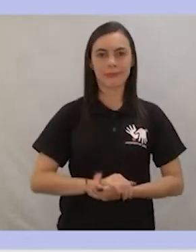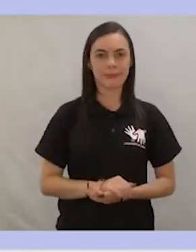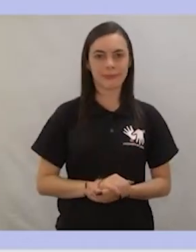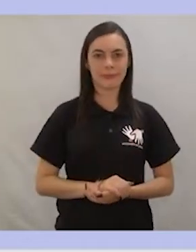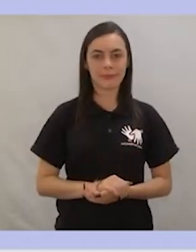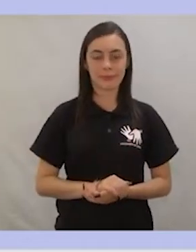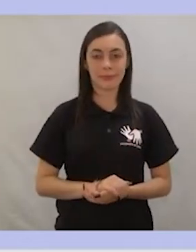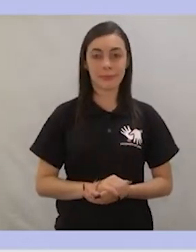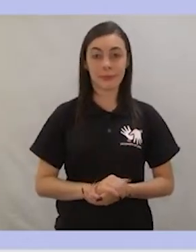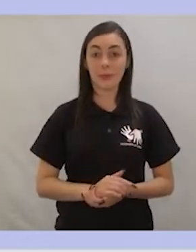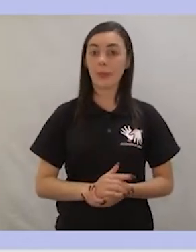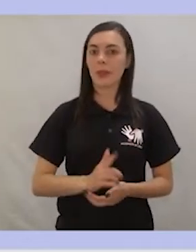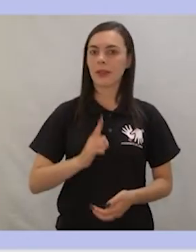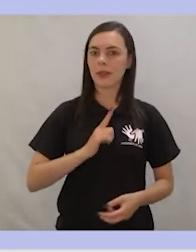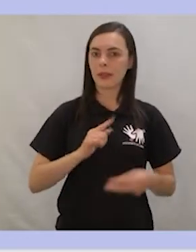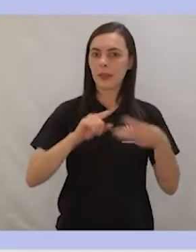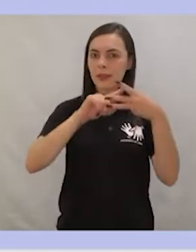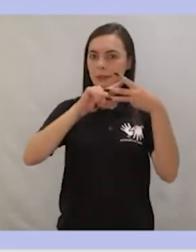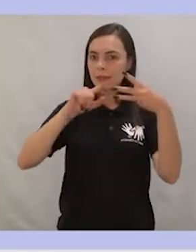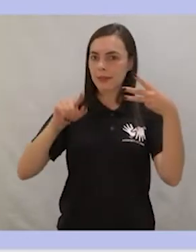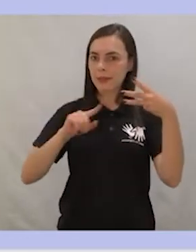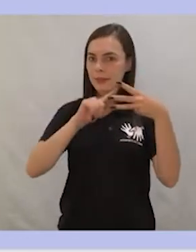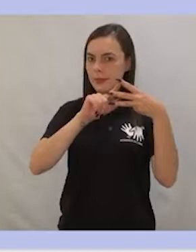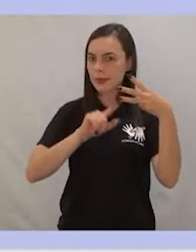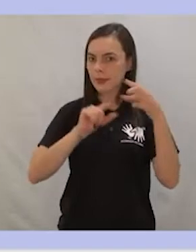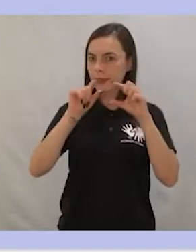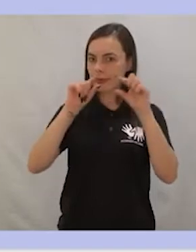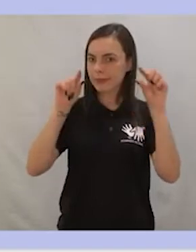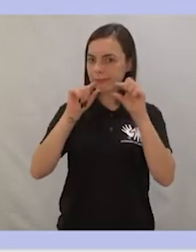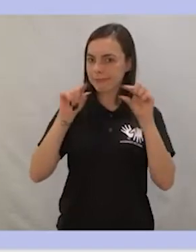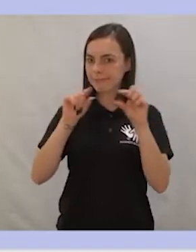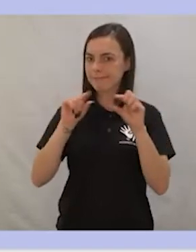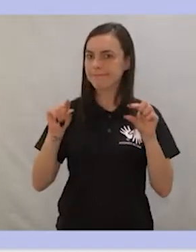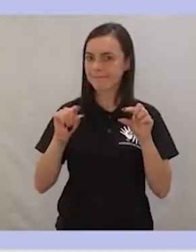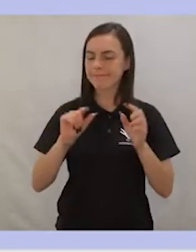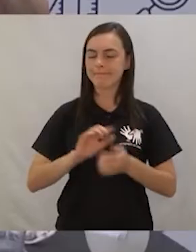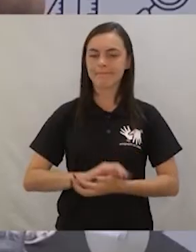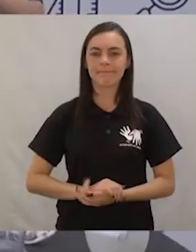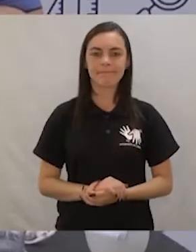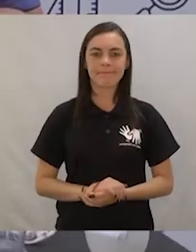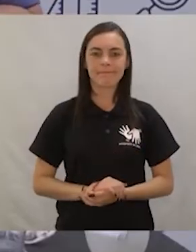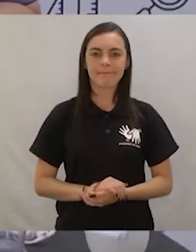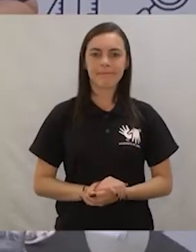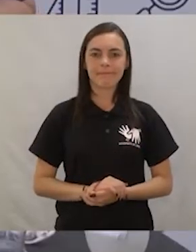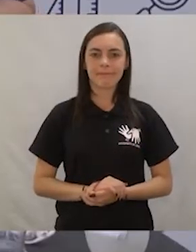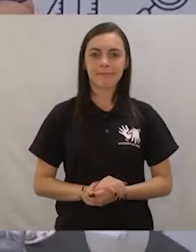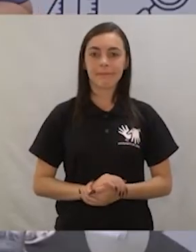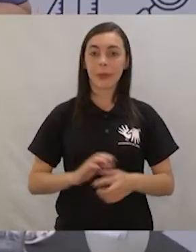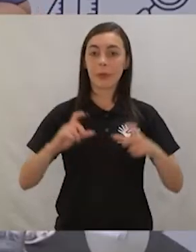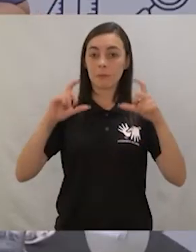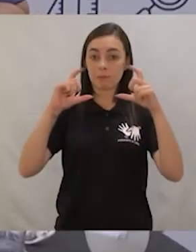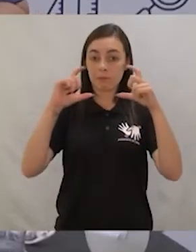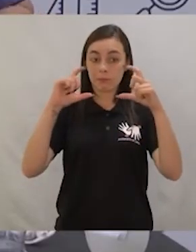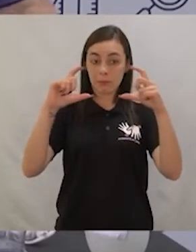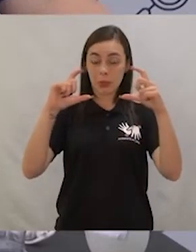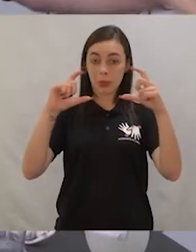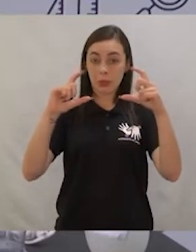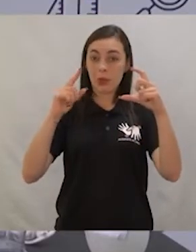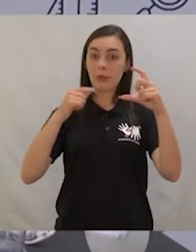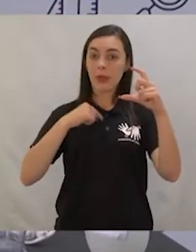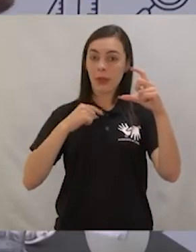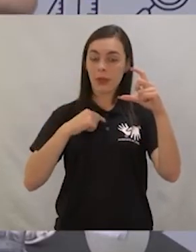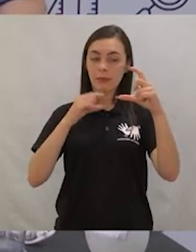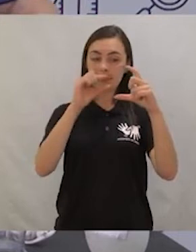ficar de fora. Então, nós temos 3 versos nesse poema aqui, né? Nessa estrofe. Então, estrofe é